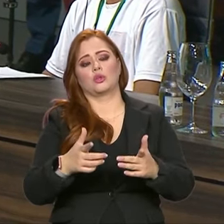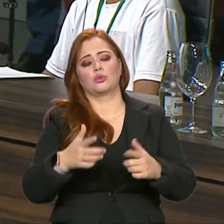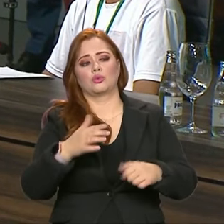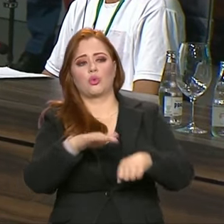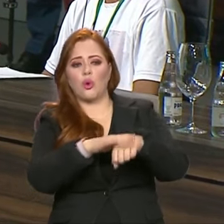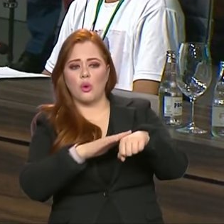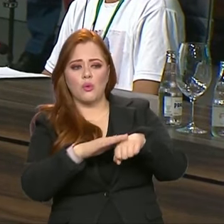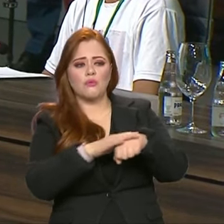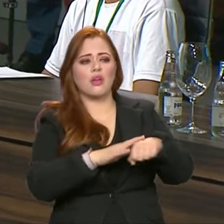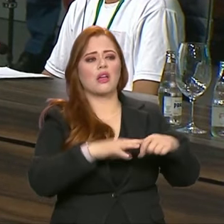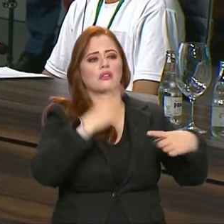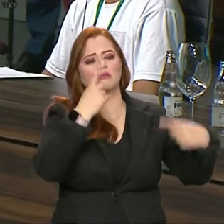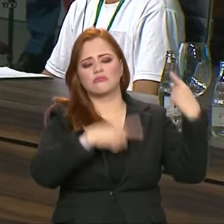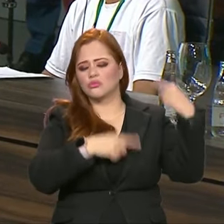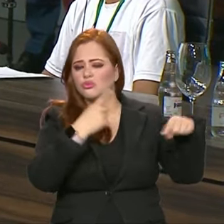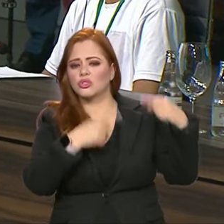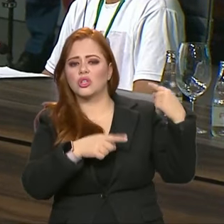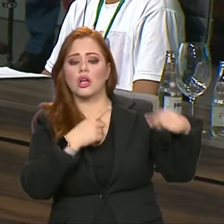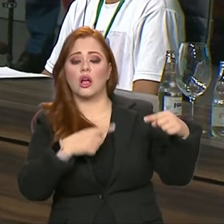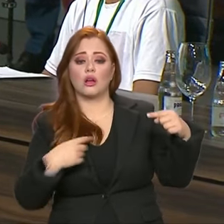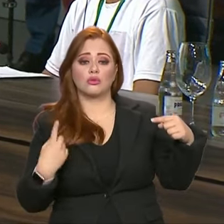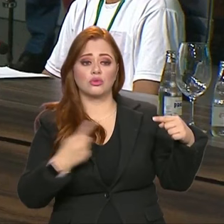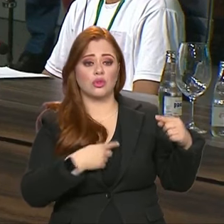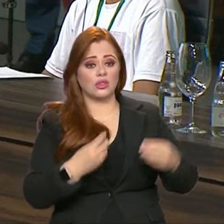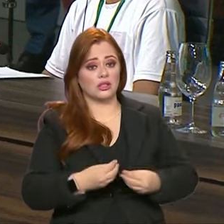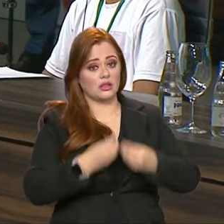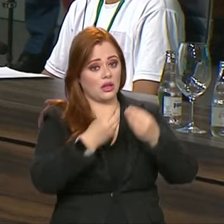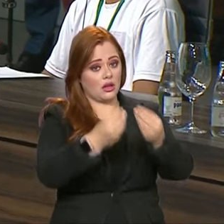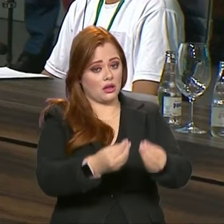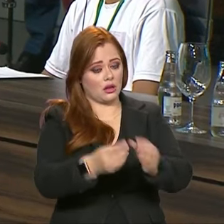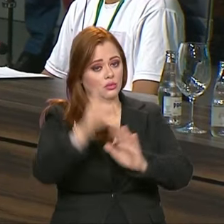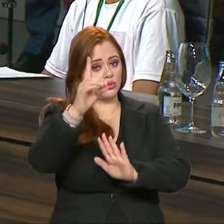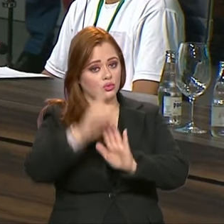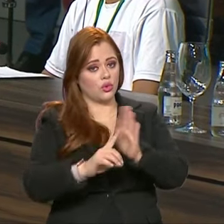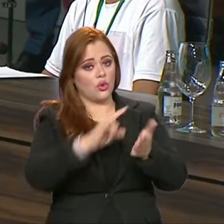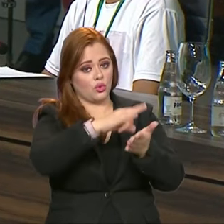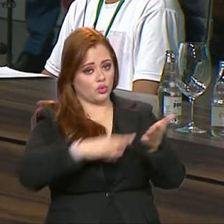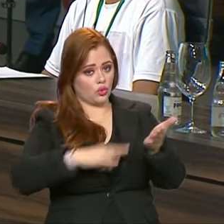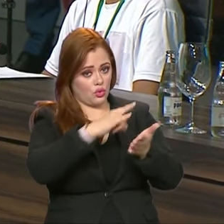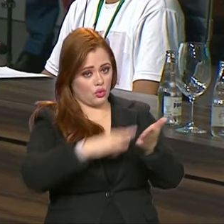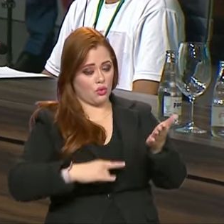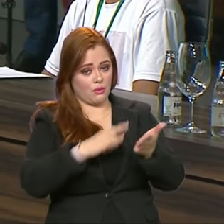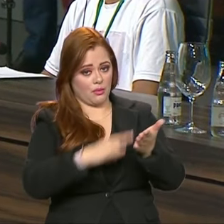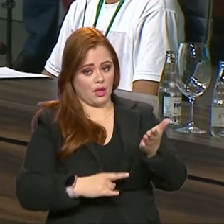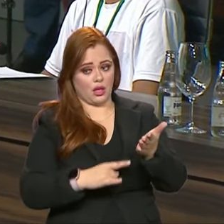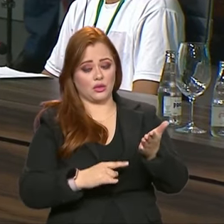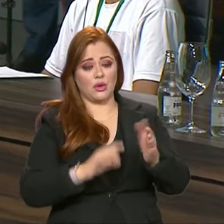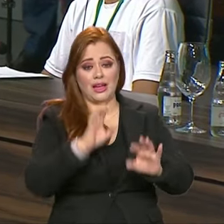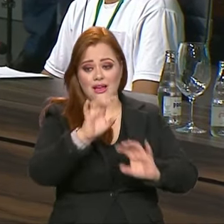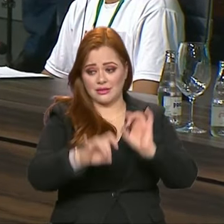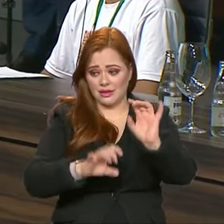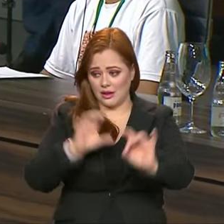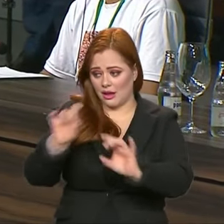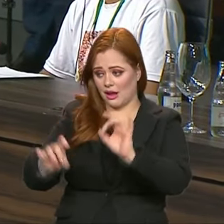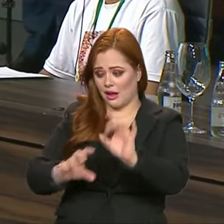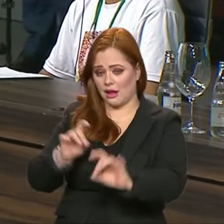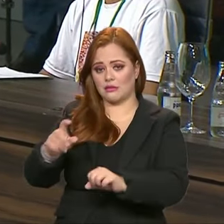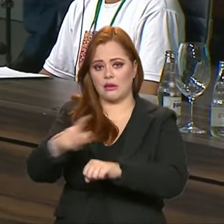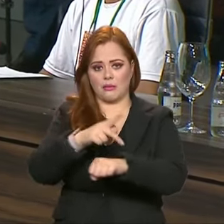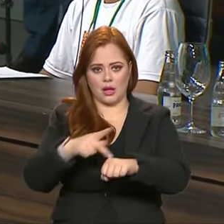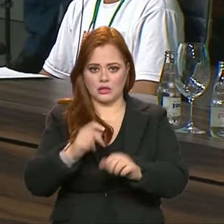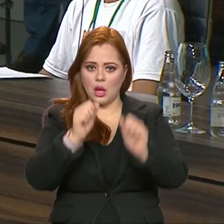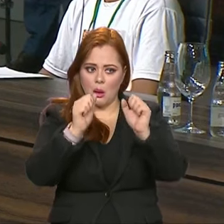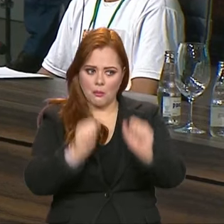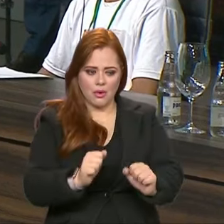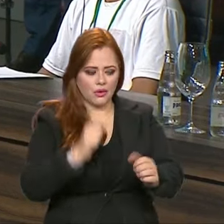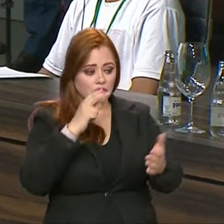diálogos amazônicos, estamos entregando um documento para que os senhores, com as suas equipes de trabalho, possam ler